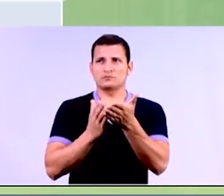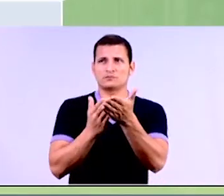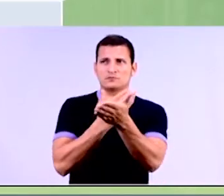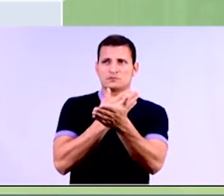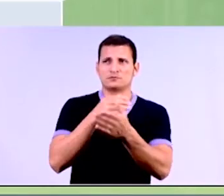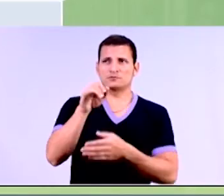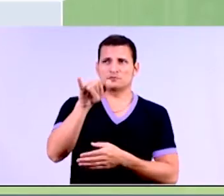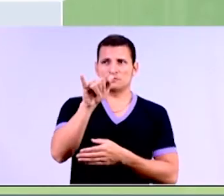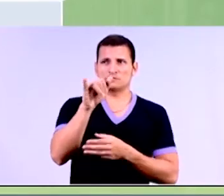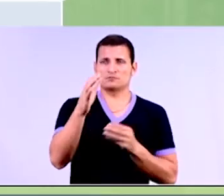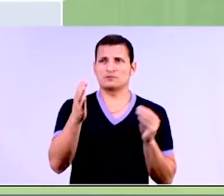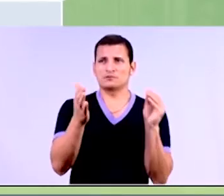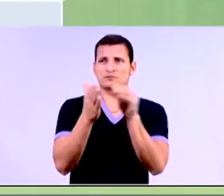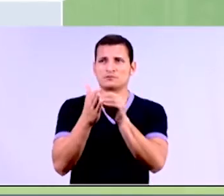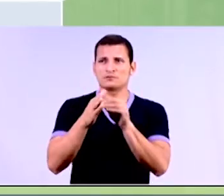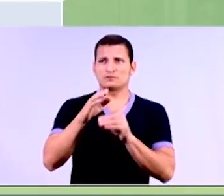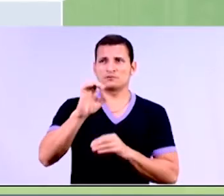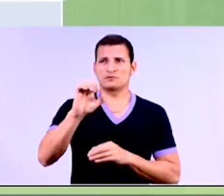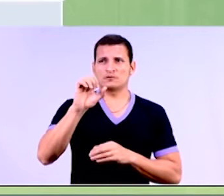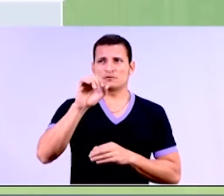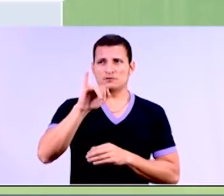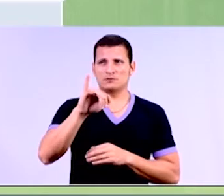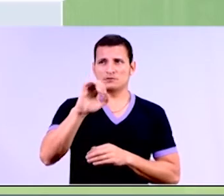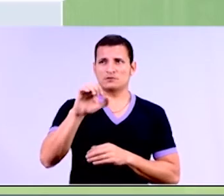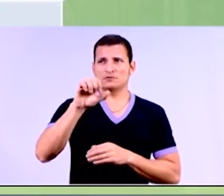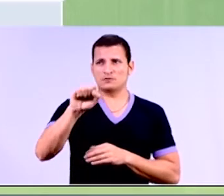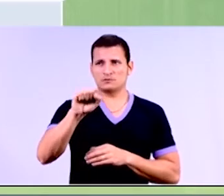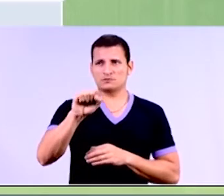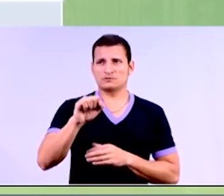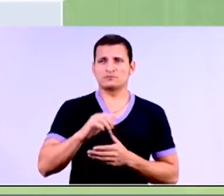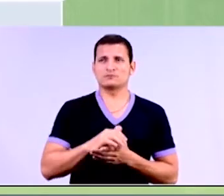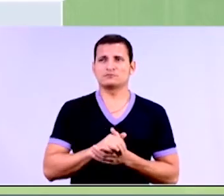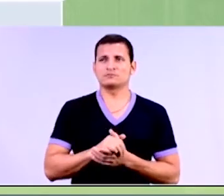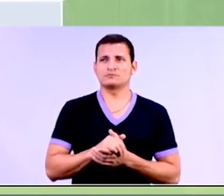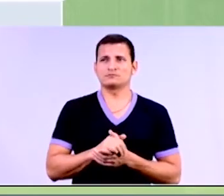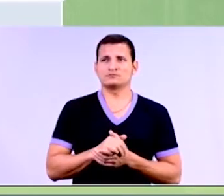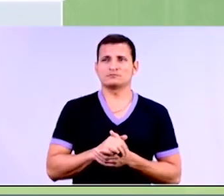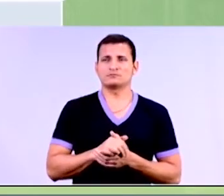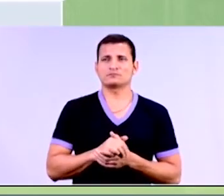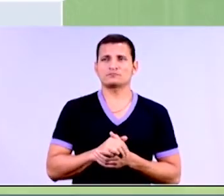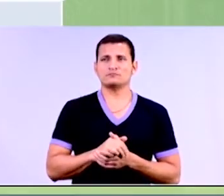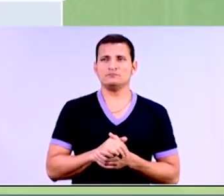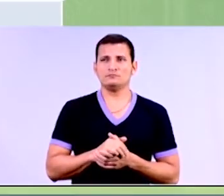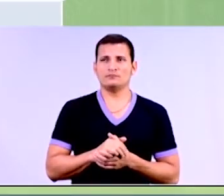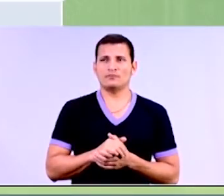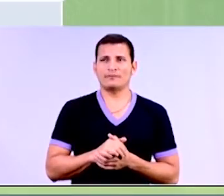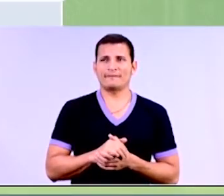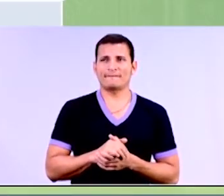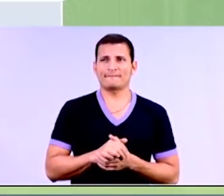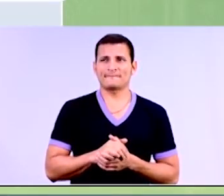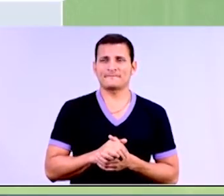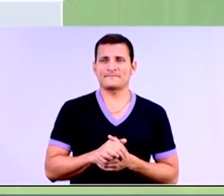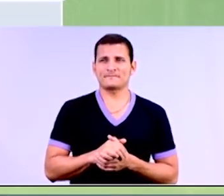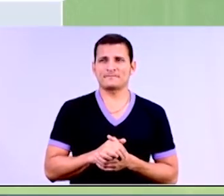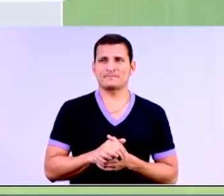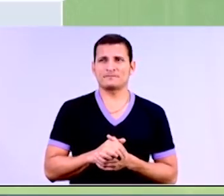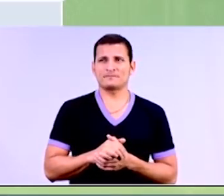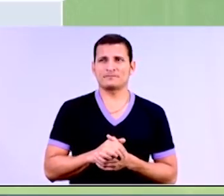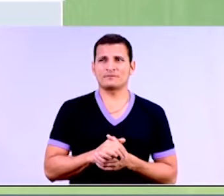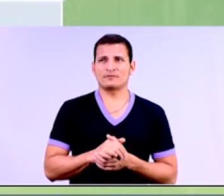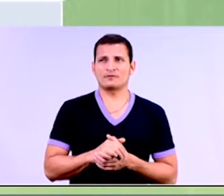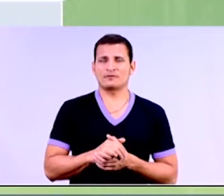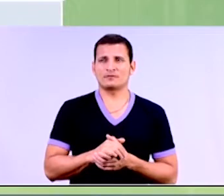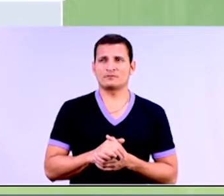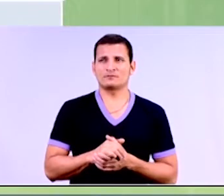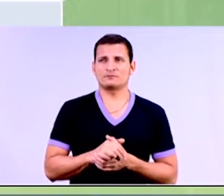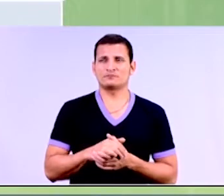entra IES. Nós temos aqui we study, you study, they study, da mesma